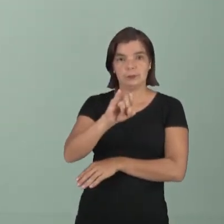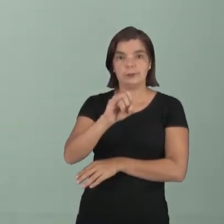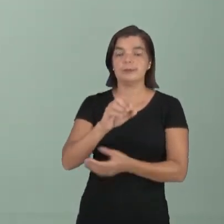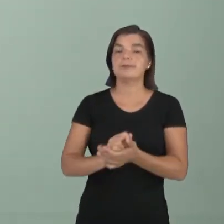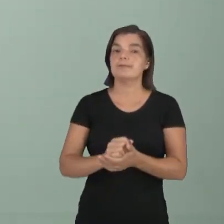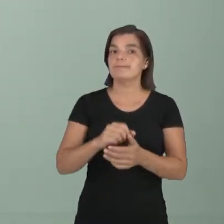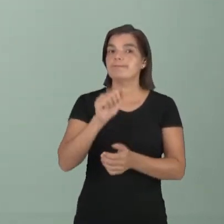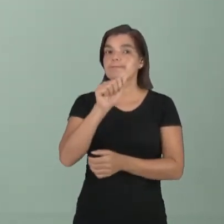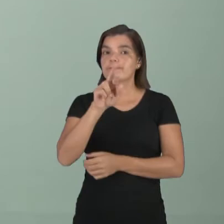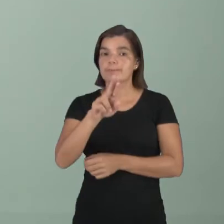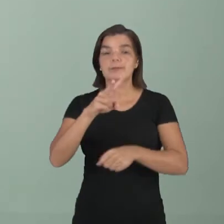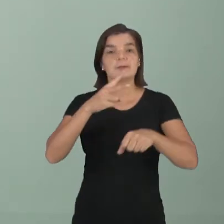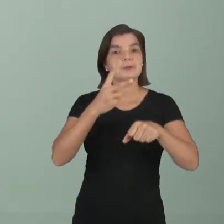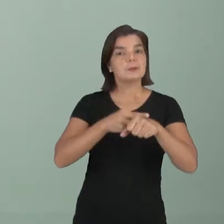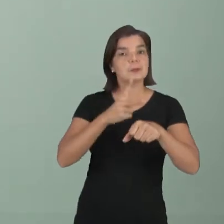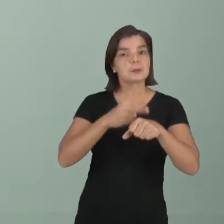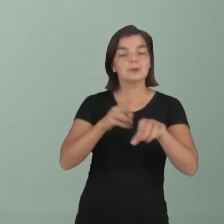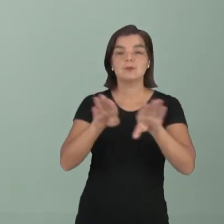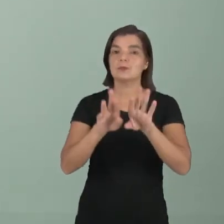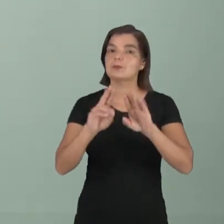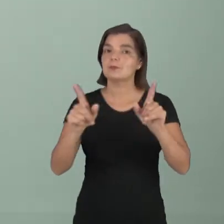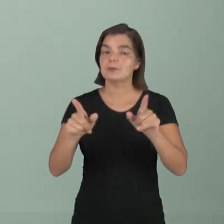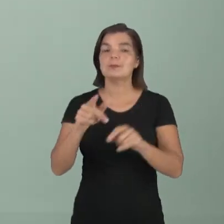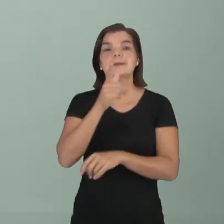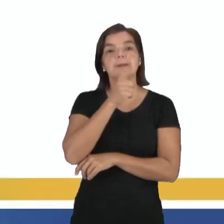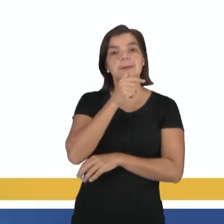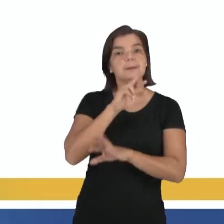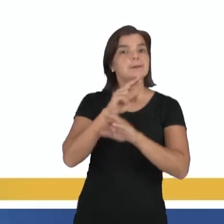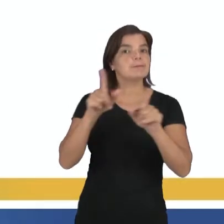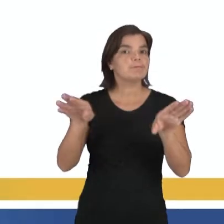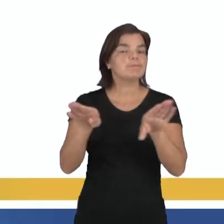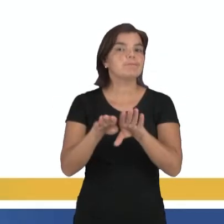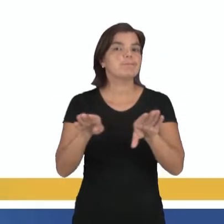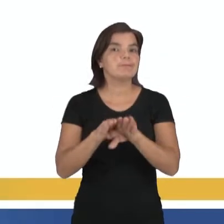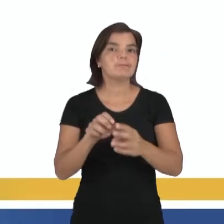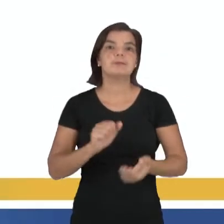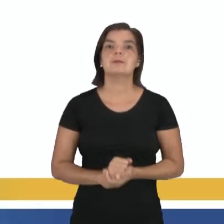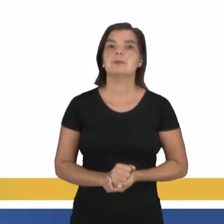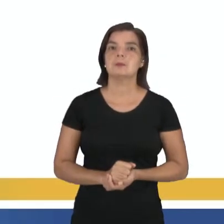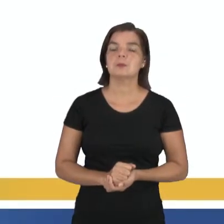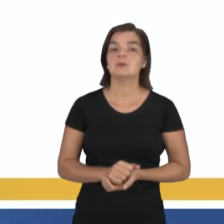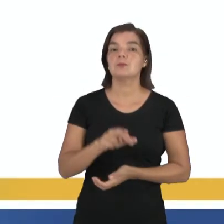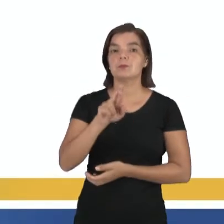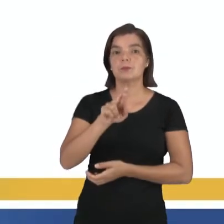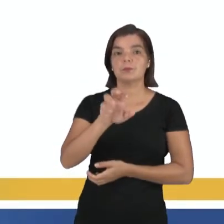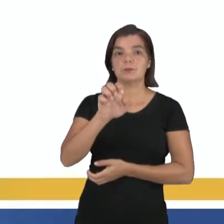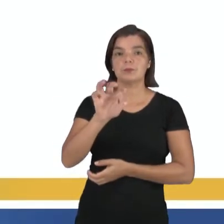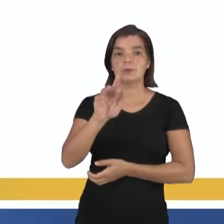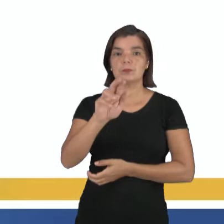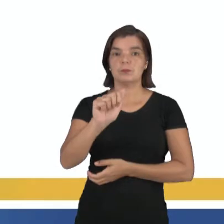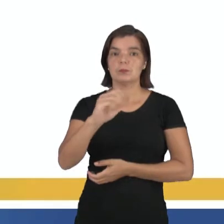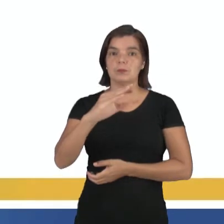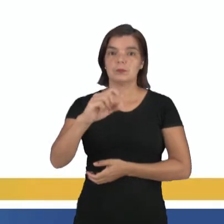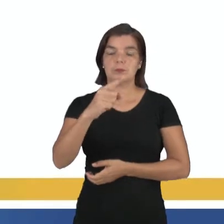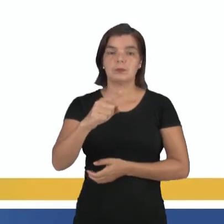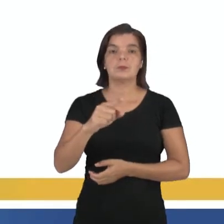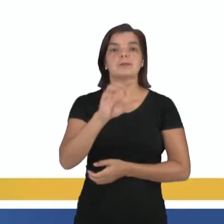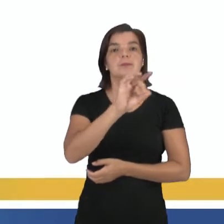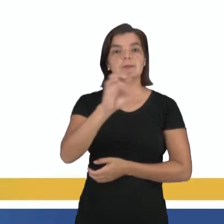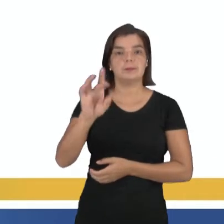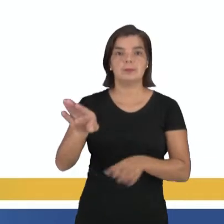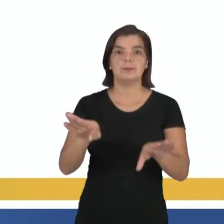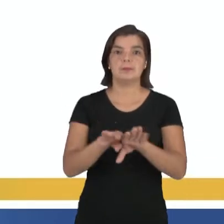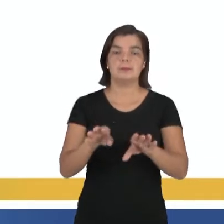se é vidro, outra característica, se é água, e assim sucessivamente a gente vai chamar isso de índice de refração, que é uma característica de cada meio